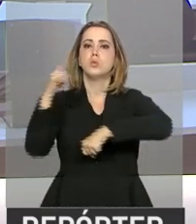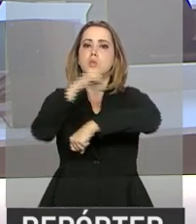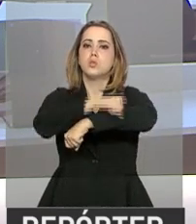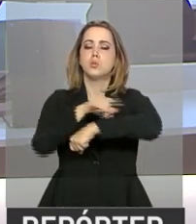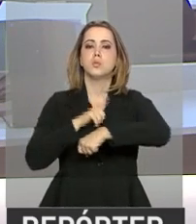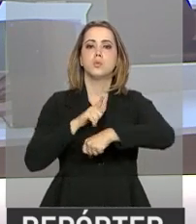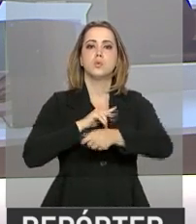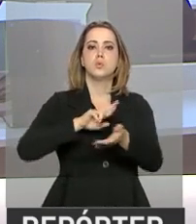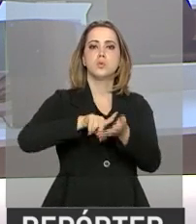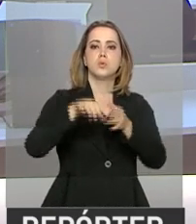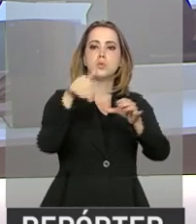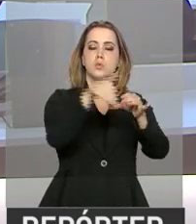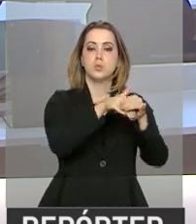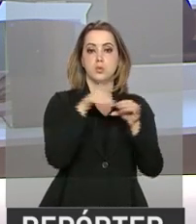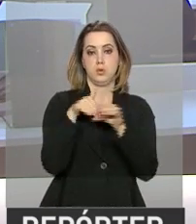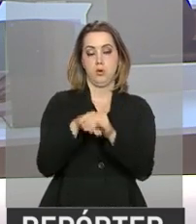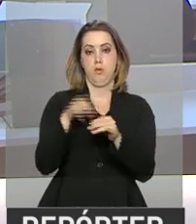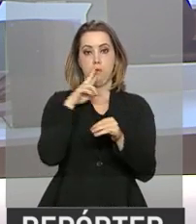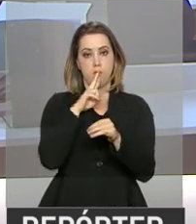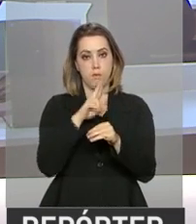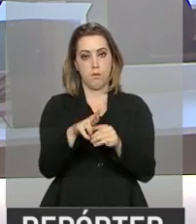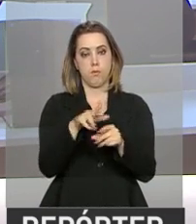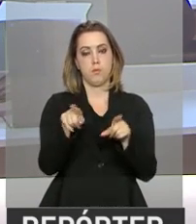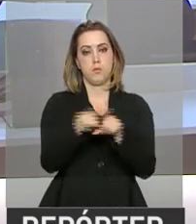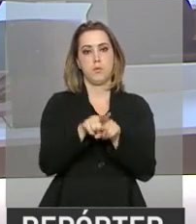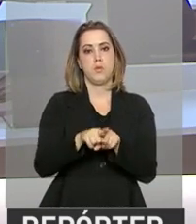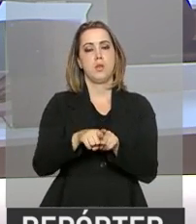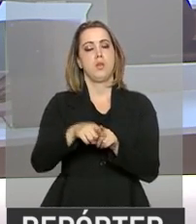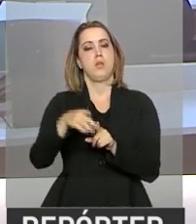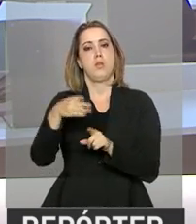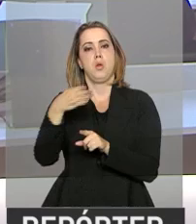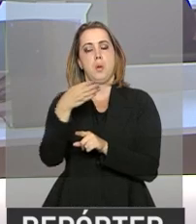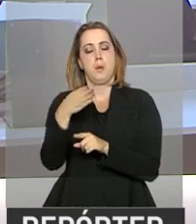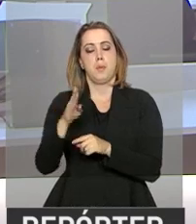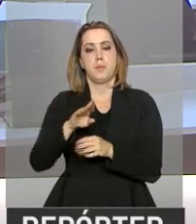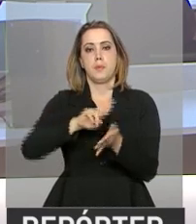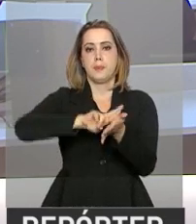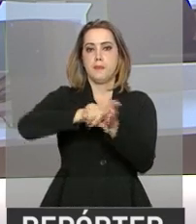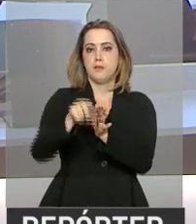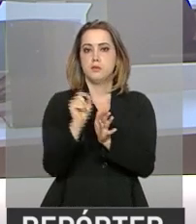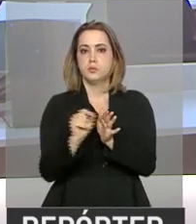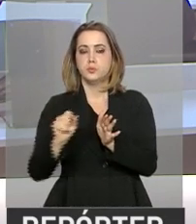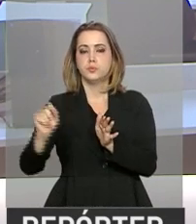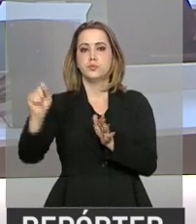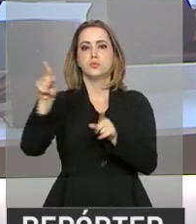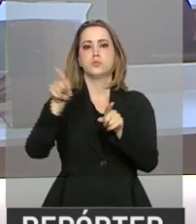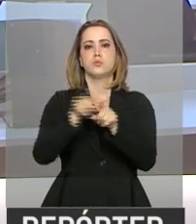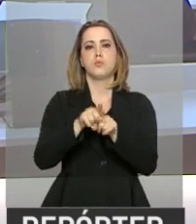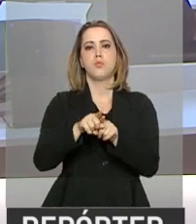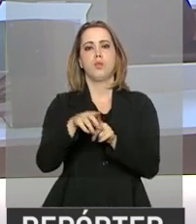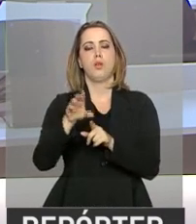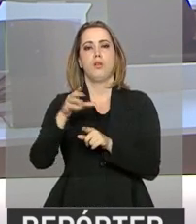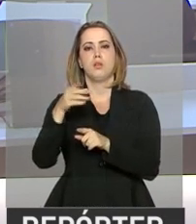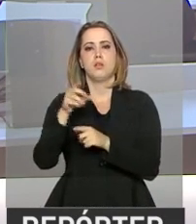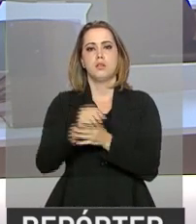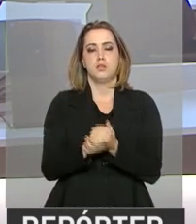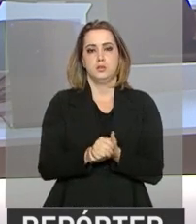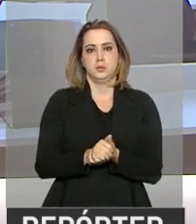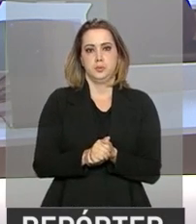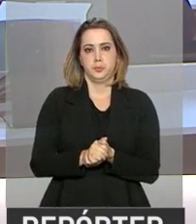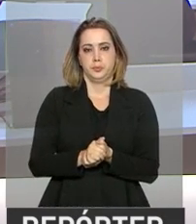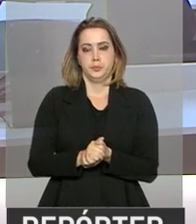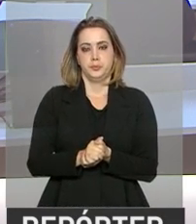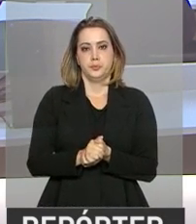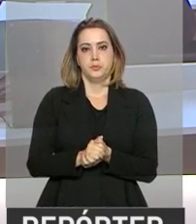contarão com unidades dos tribunais regionais eleitorais são os de belém vitória salvador recife teresina aracaju